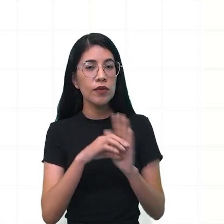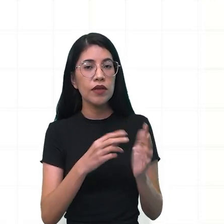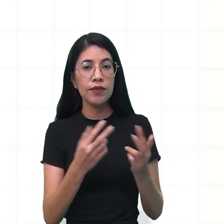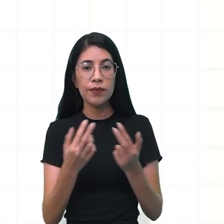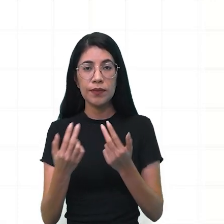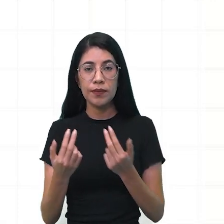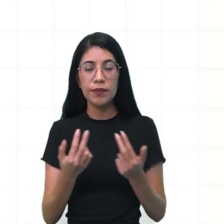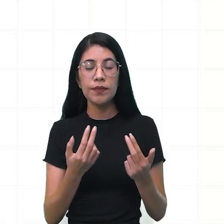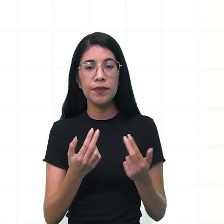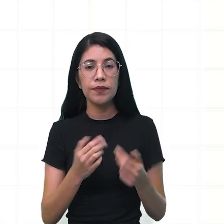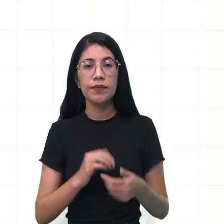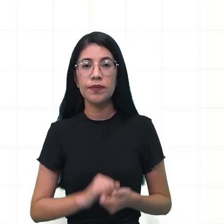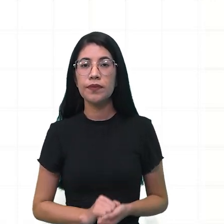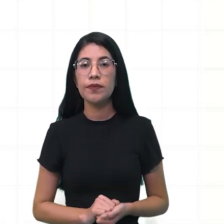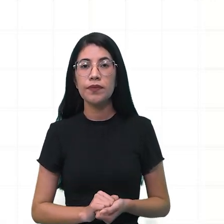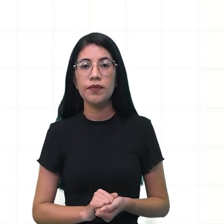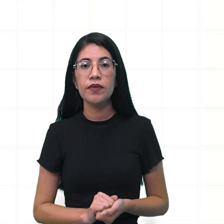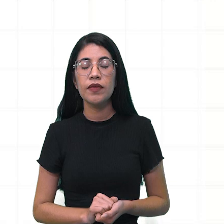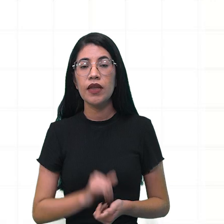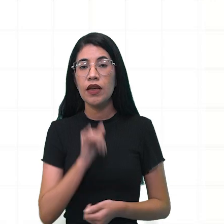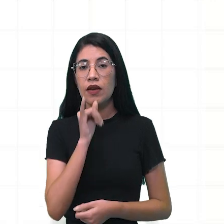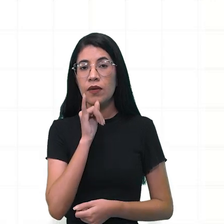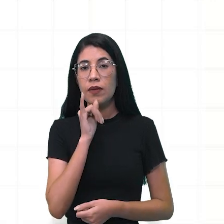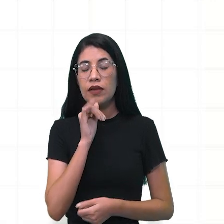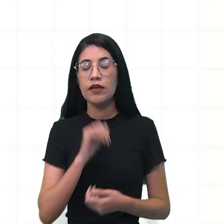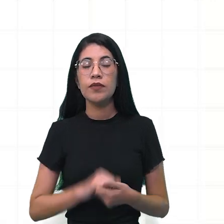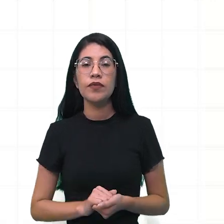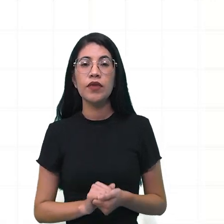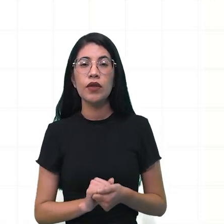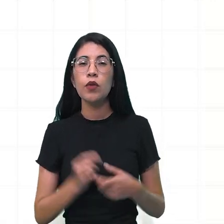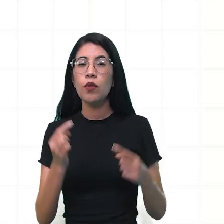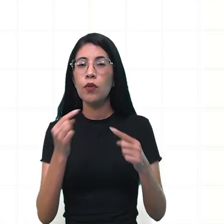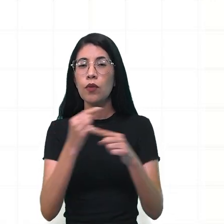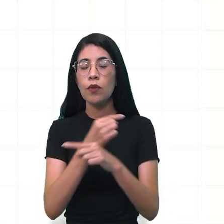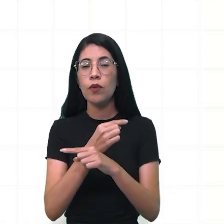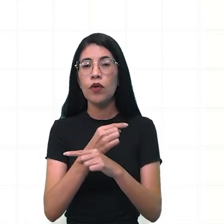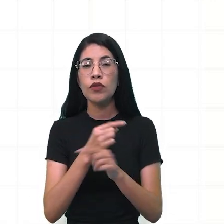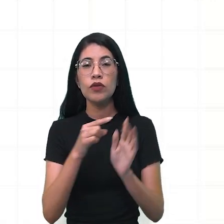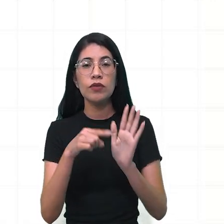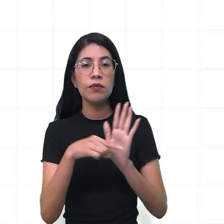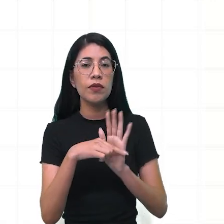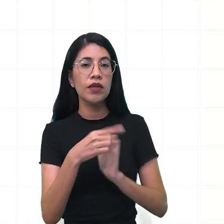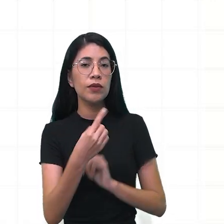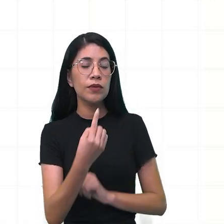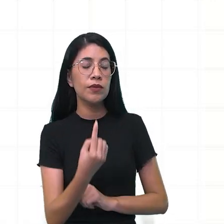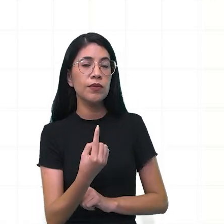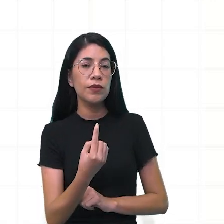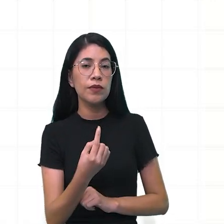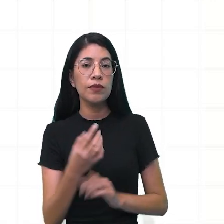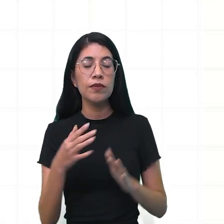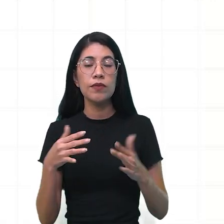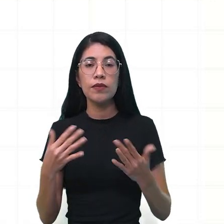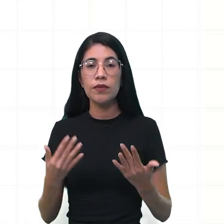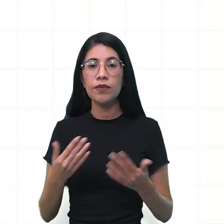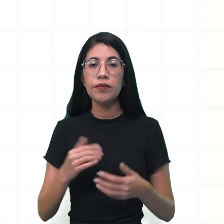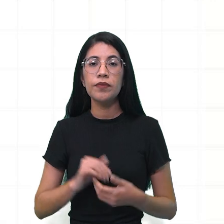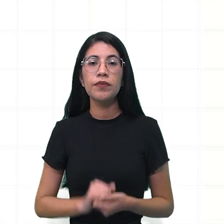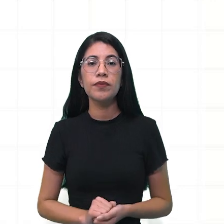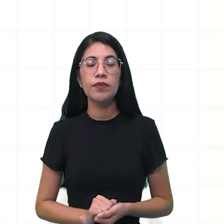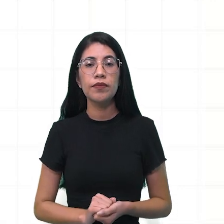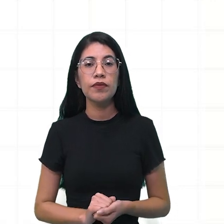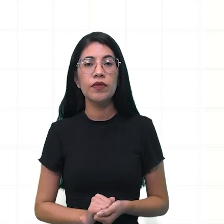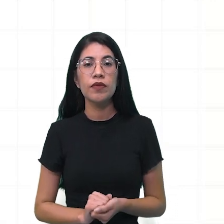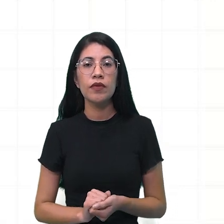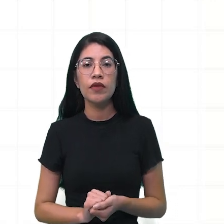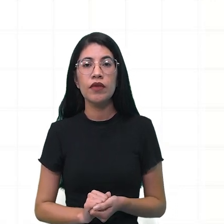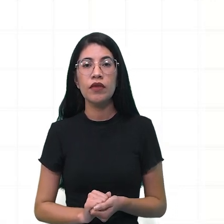tá? Então, por exemplo, quem é o oposto de menos 1? O oposto de menos 1 será quem?